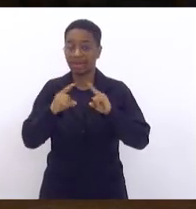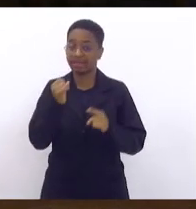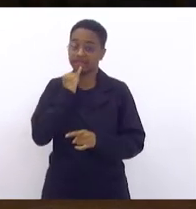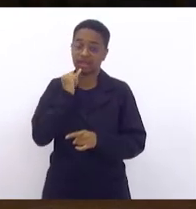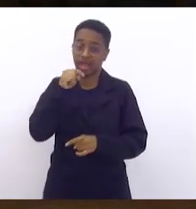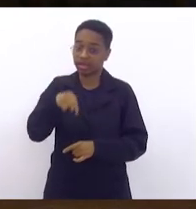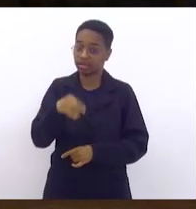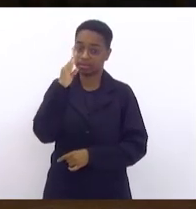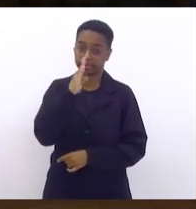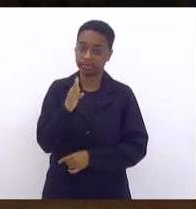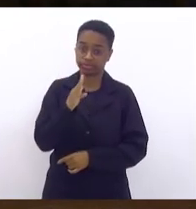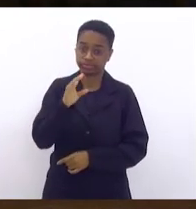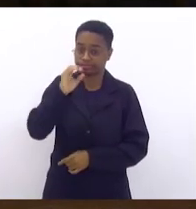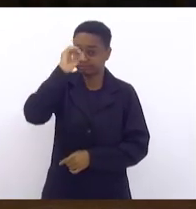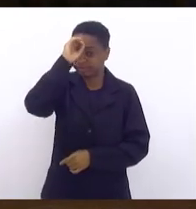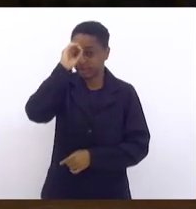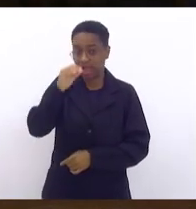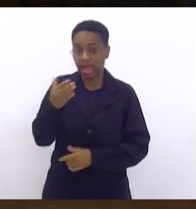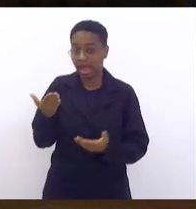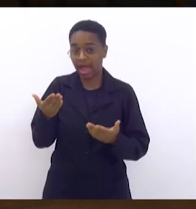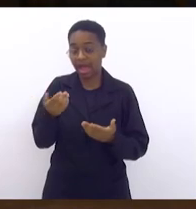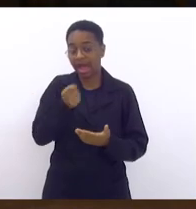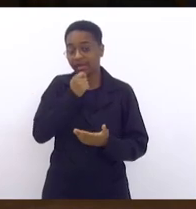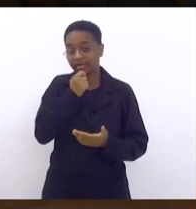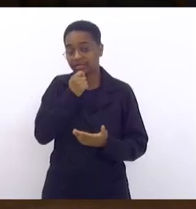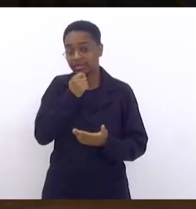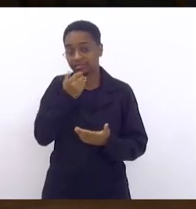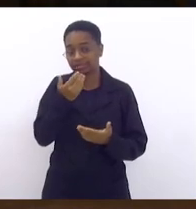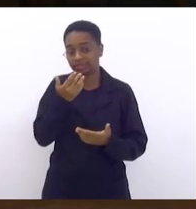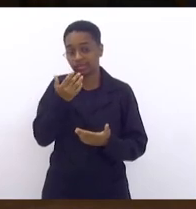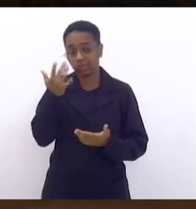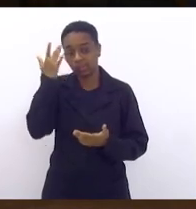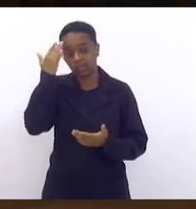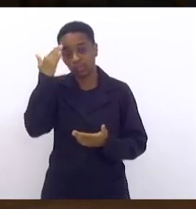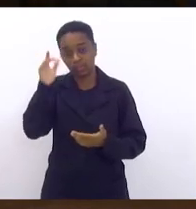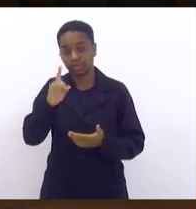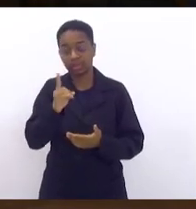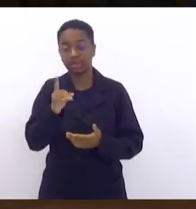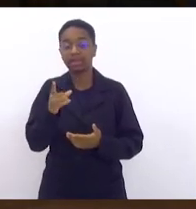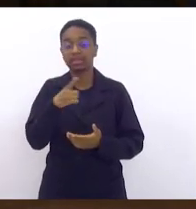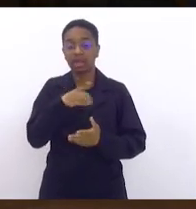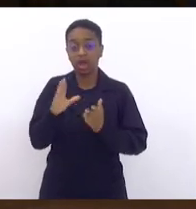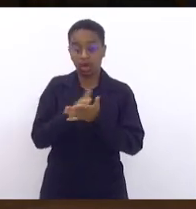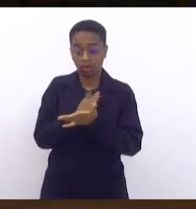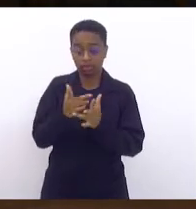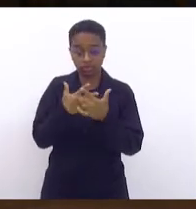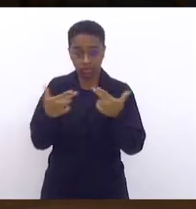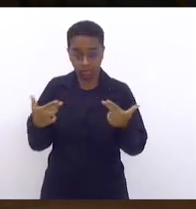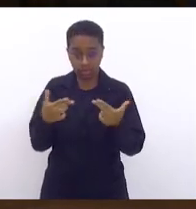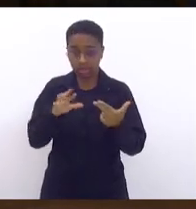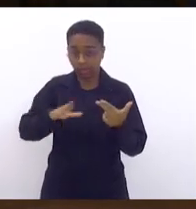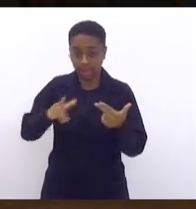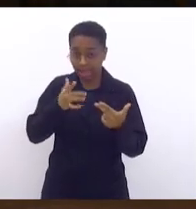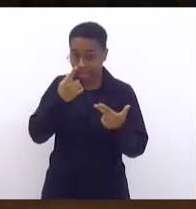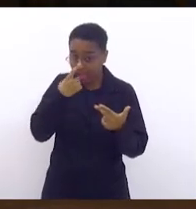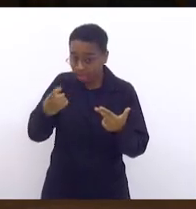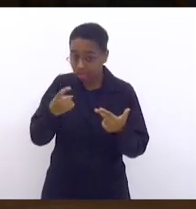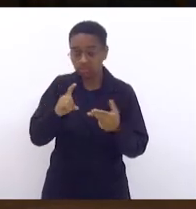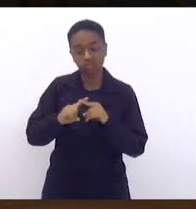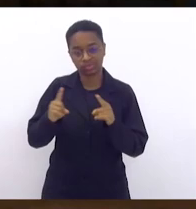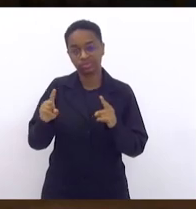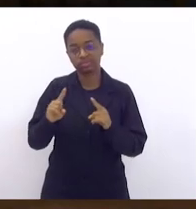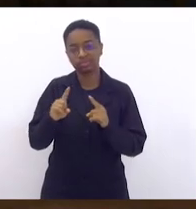não entende que existe lixo lixo muita coisa que não é lixo a gente chama de lixo né